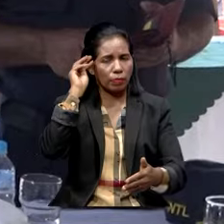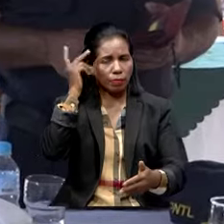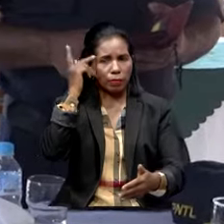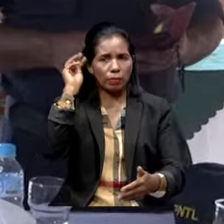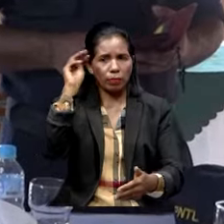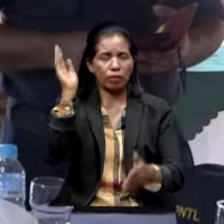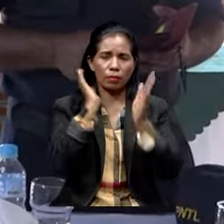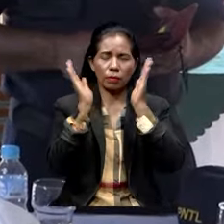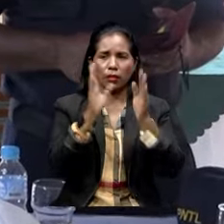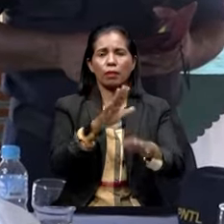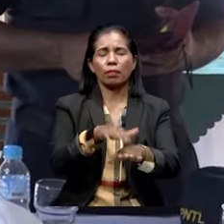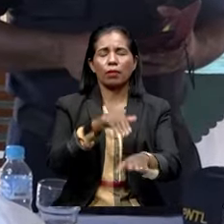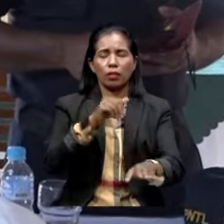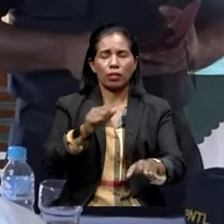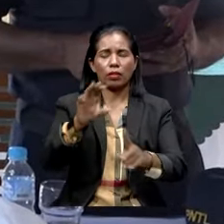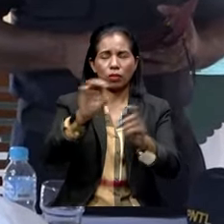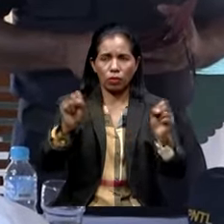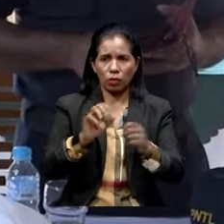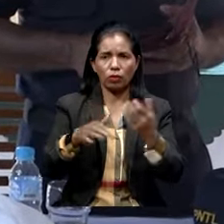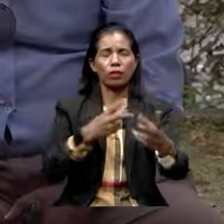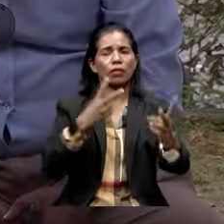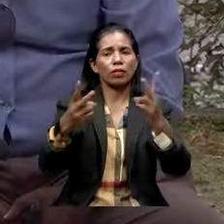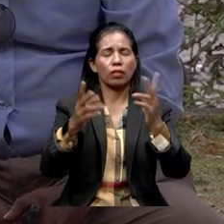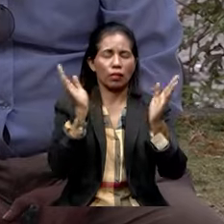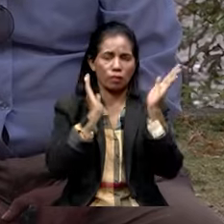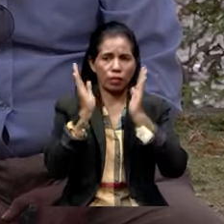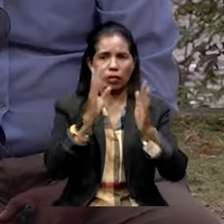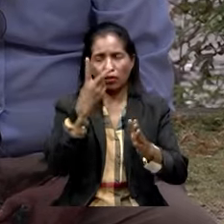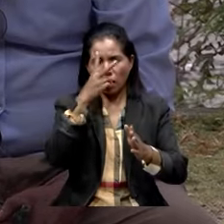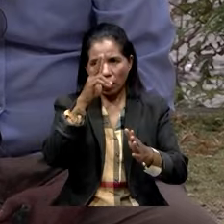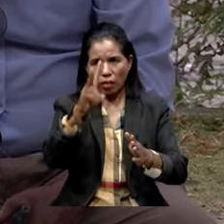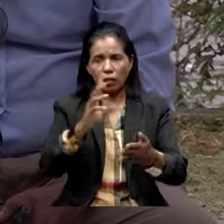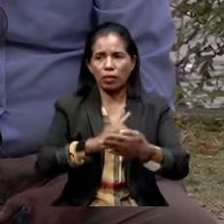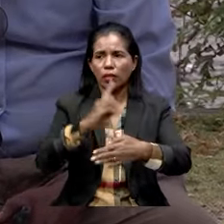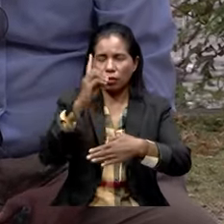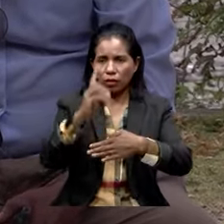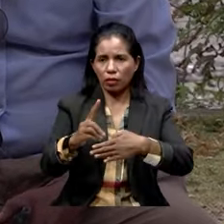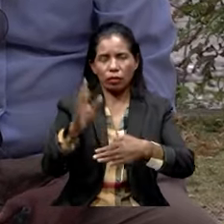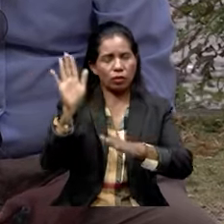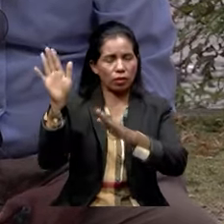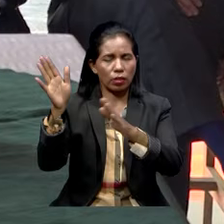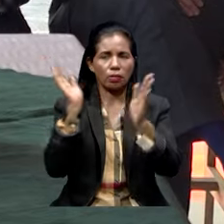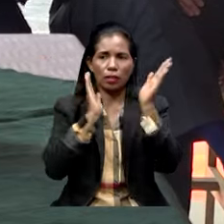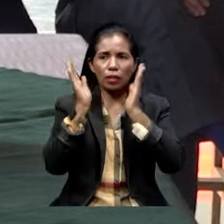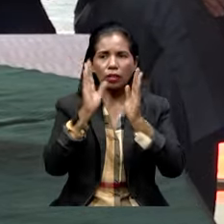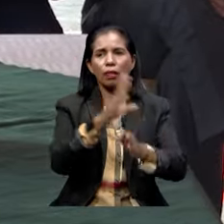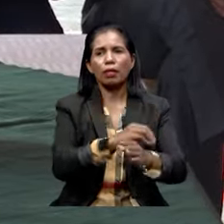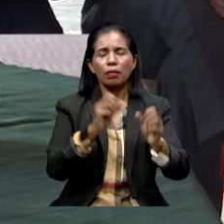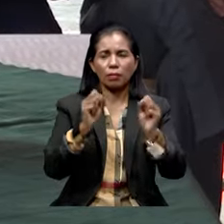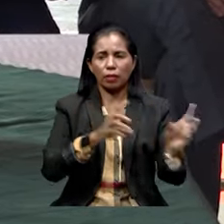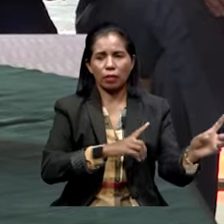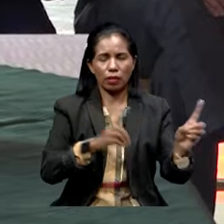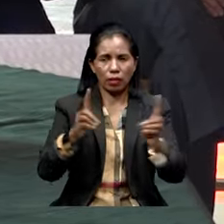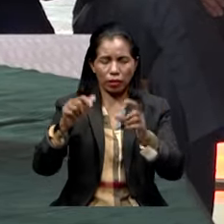Malásia, convida a Torre Sukusira, onde visita a Malásia, a Torre Direta de Desenvolvimento Área Rural e a Malásia, no é bela implementa